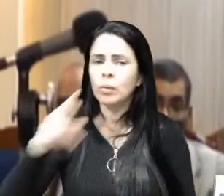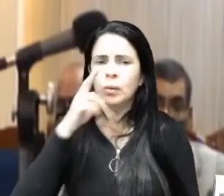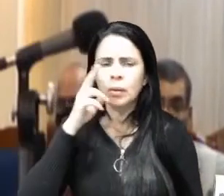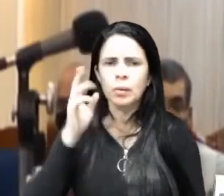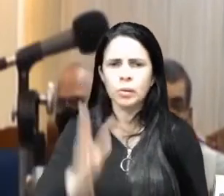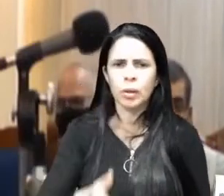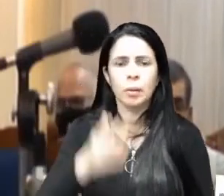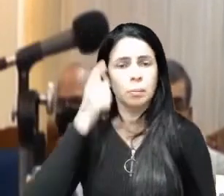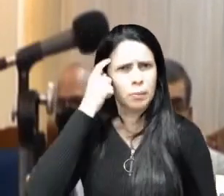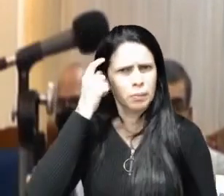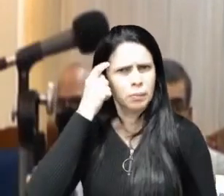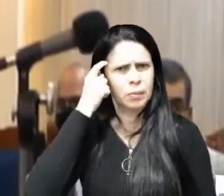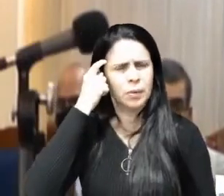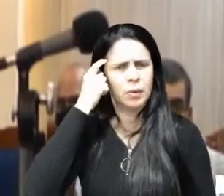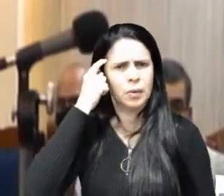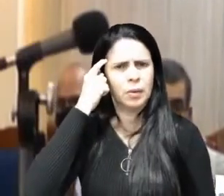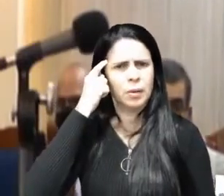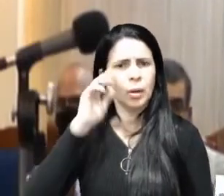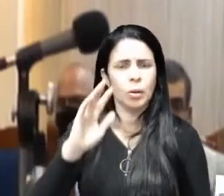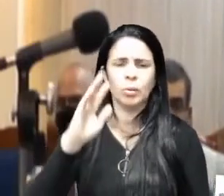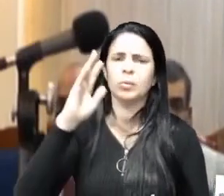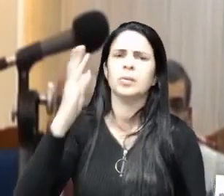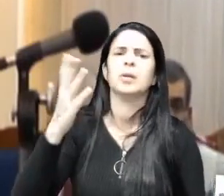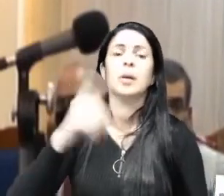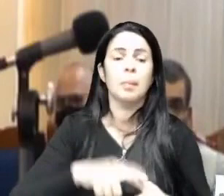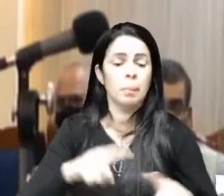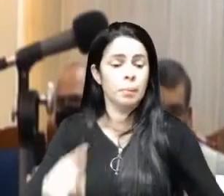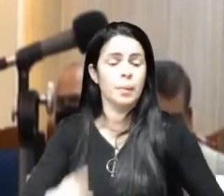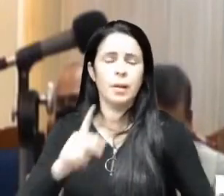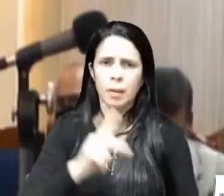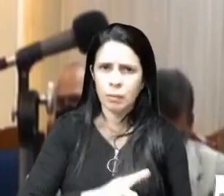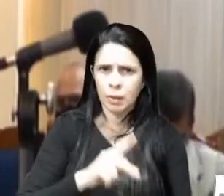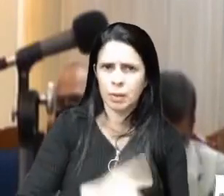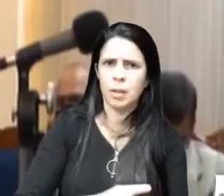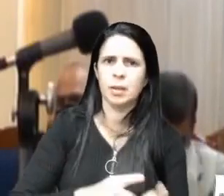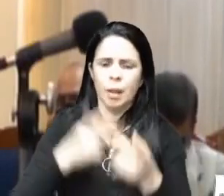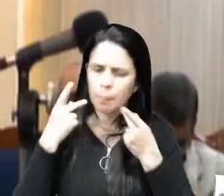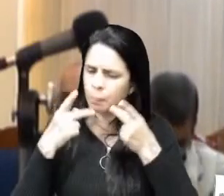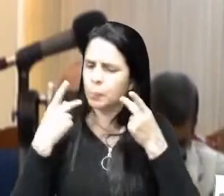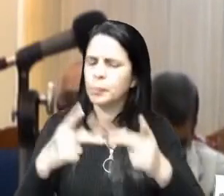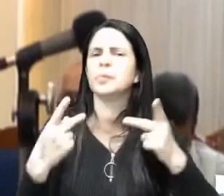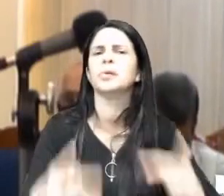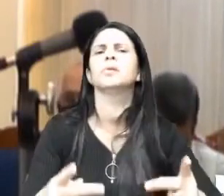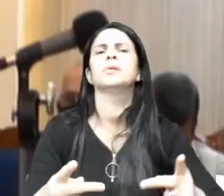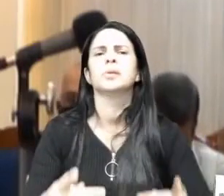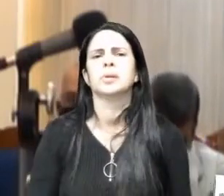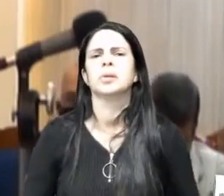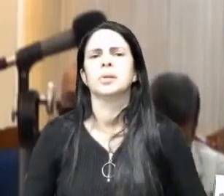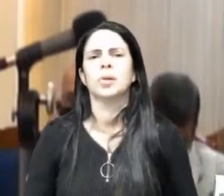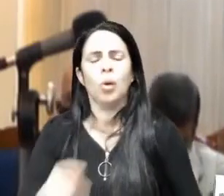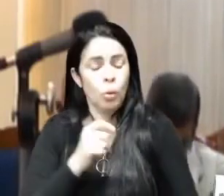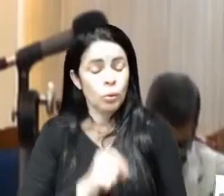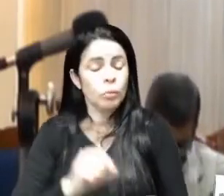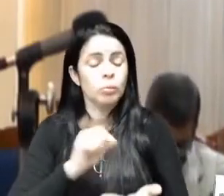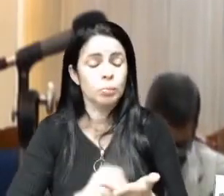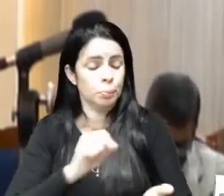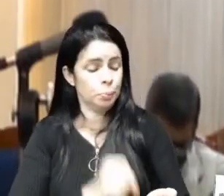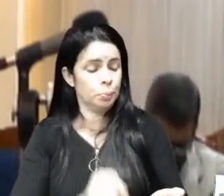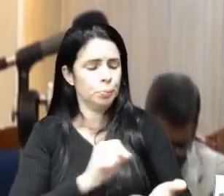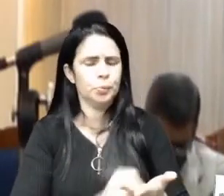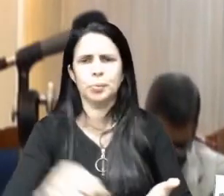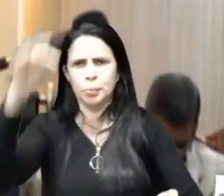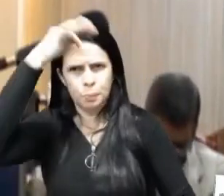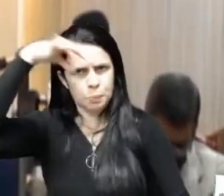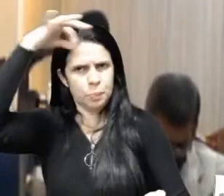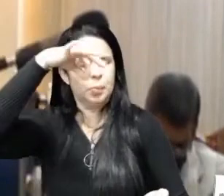ia acontecer. Mas, na verdade, as profecias, o que foi escrito por inspiração do